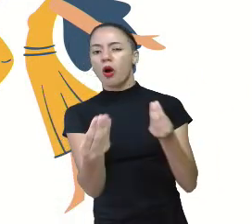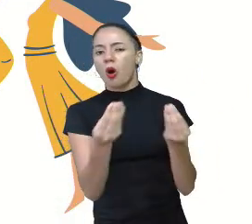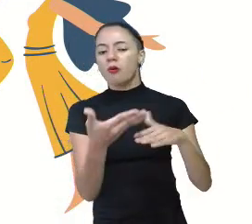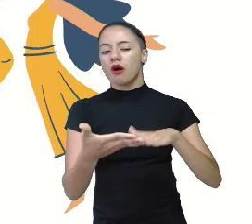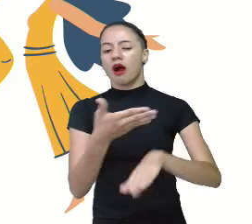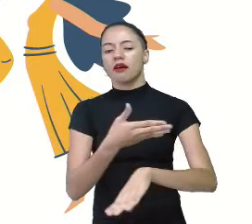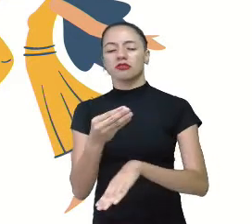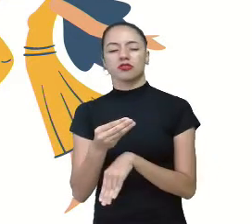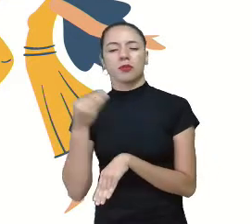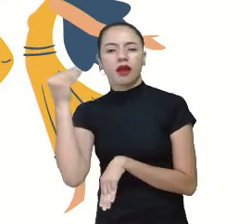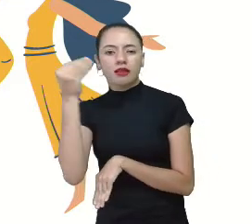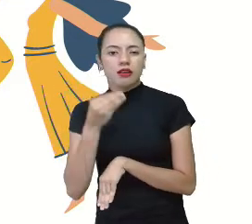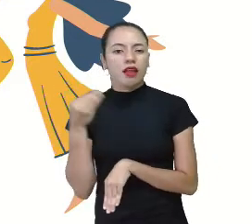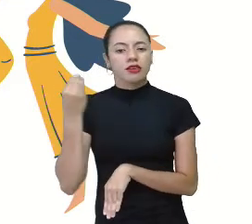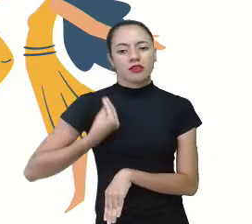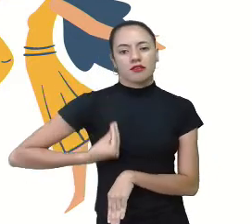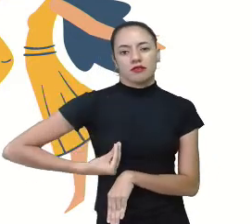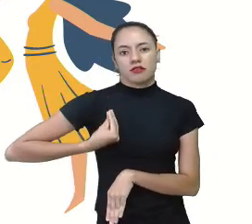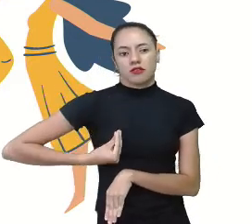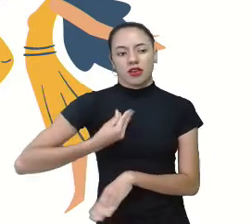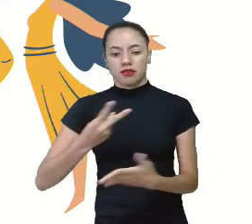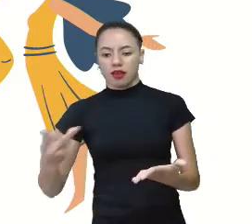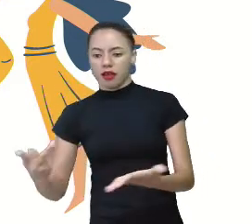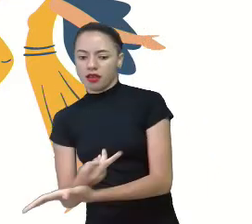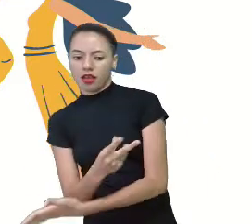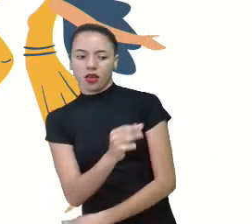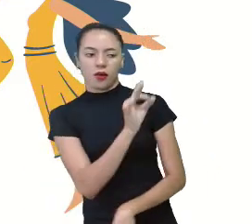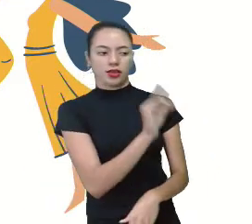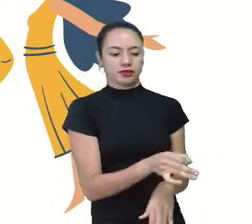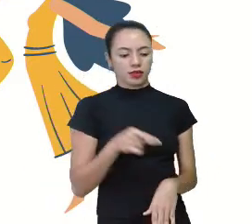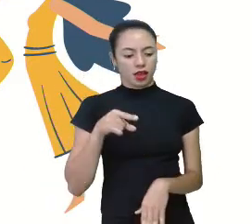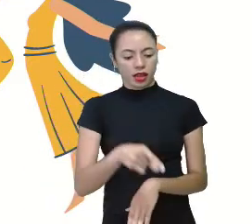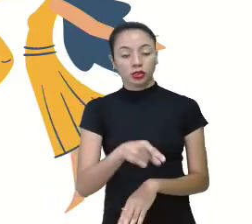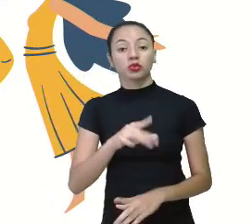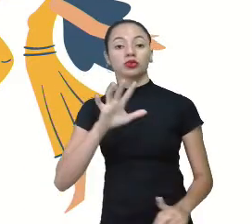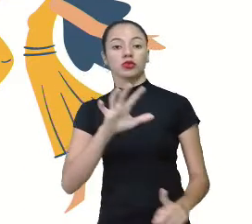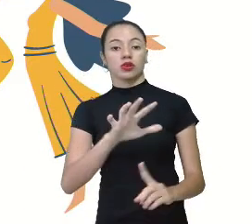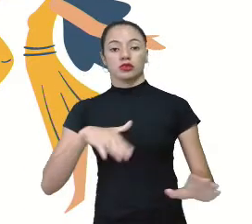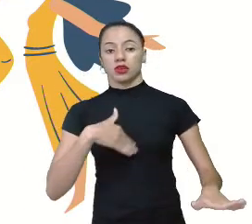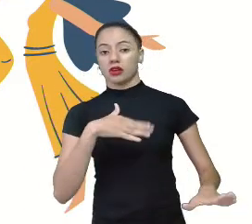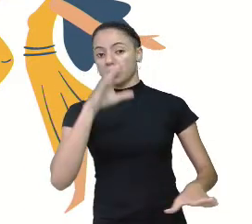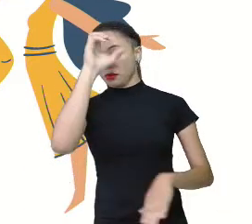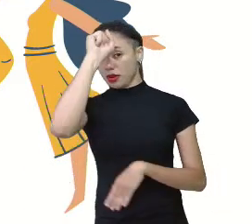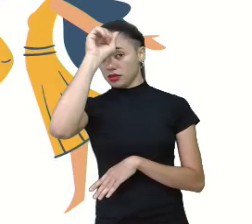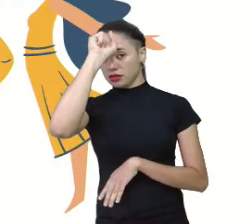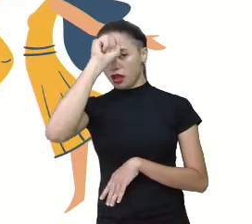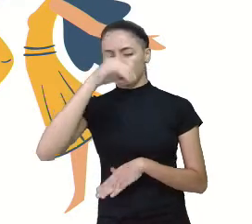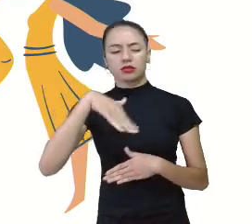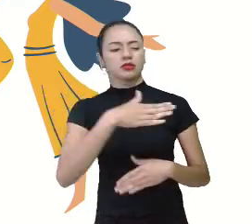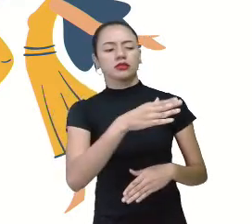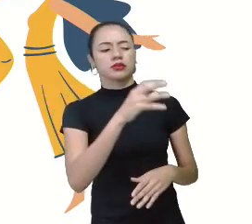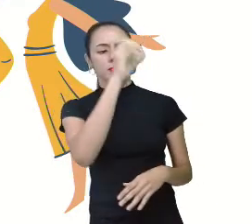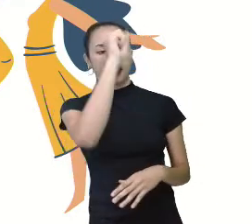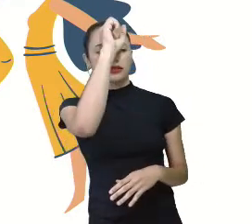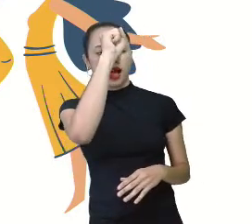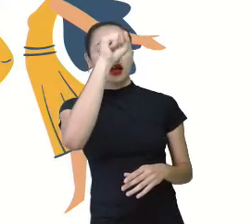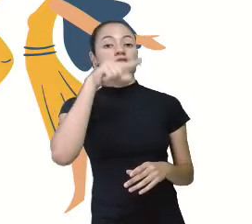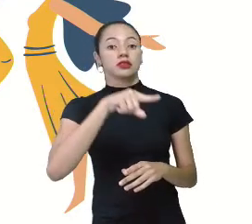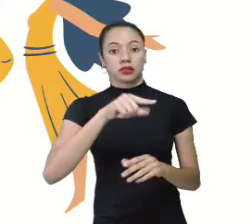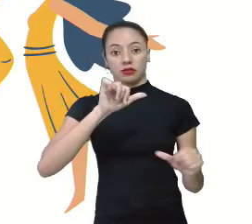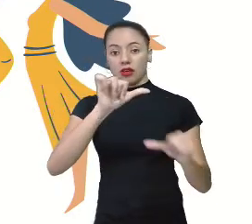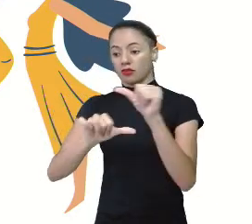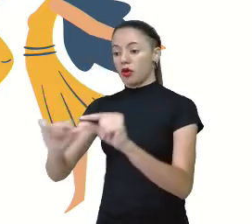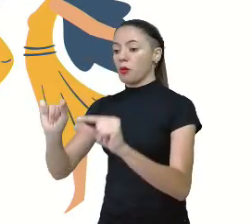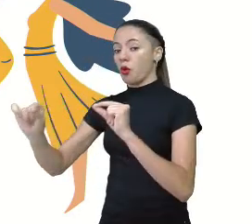partir dos erros e dos acertos, né? Que vão gerando aprendizagem. Essa aprendizagem vai gerar o quê, Yolanda? Respeito. Então, todo relacionamento